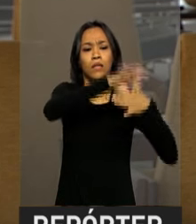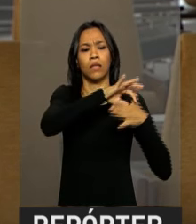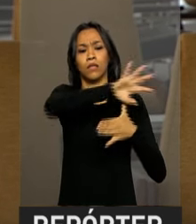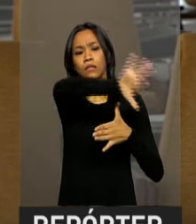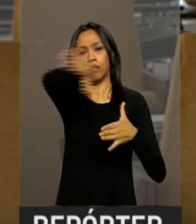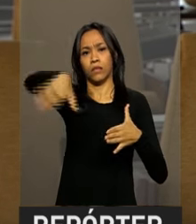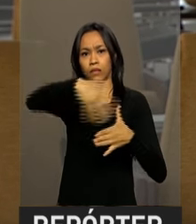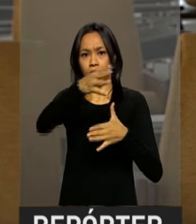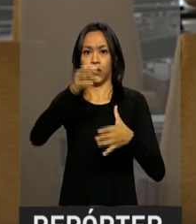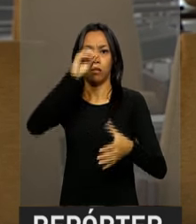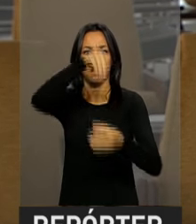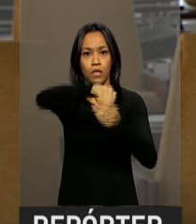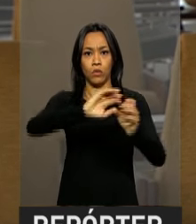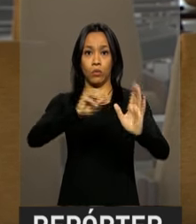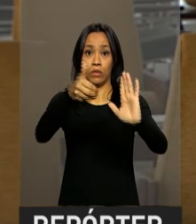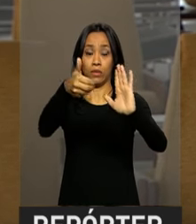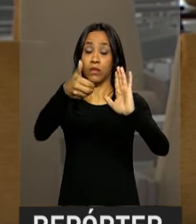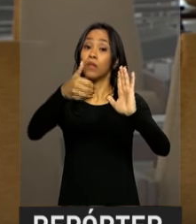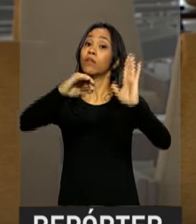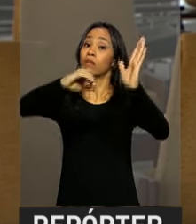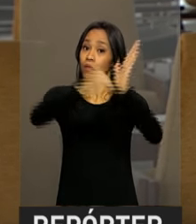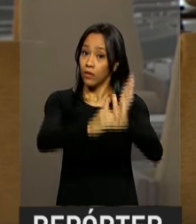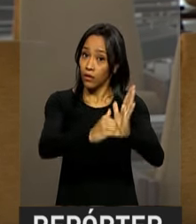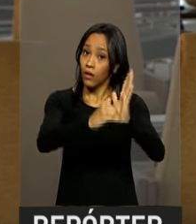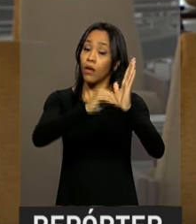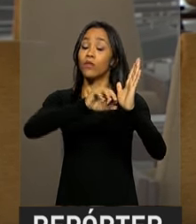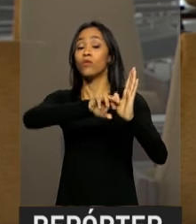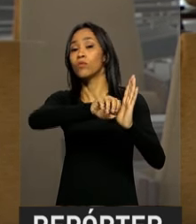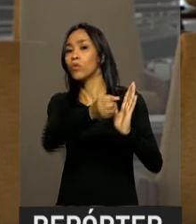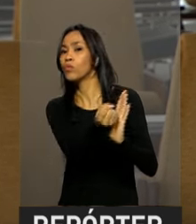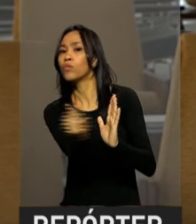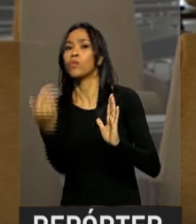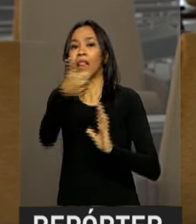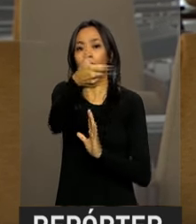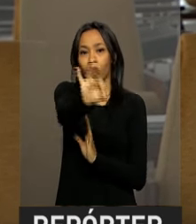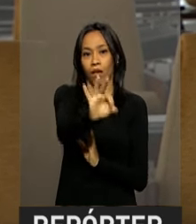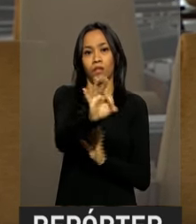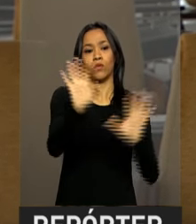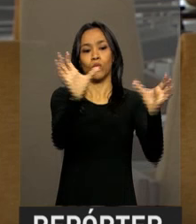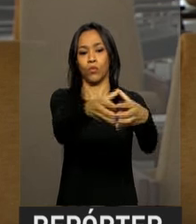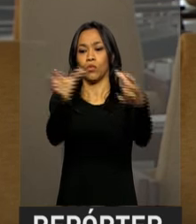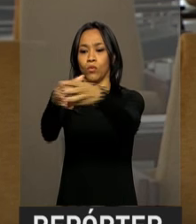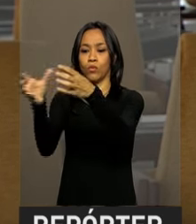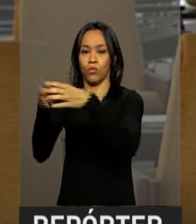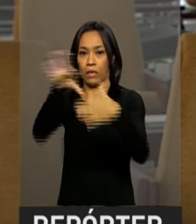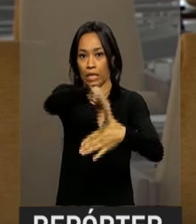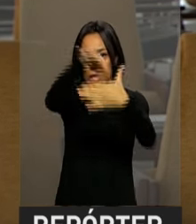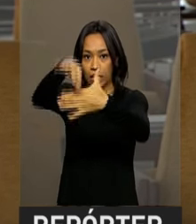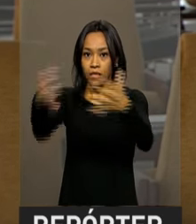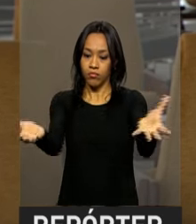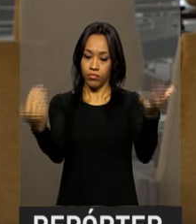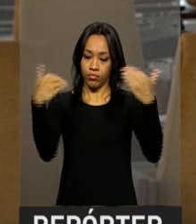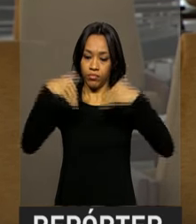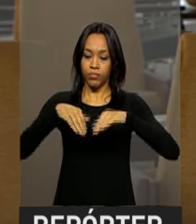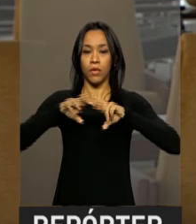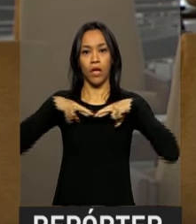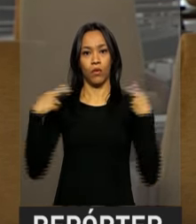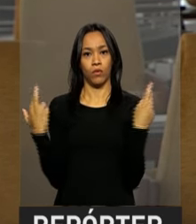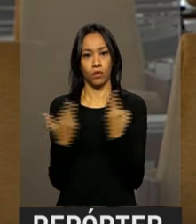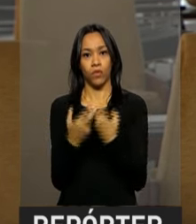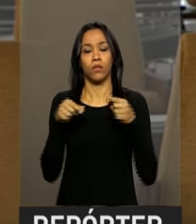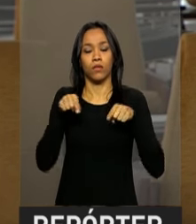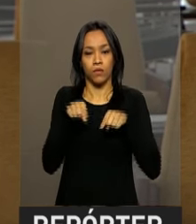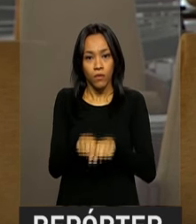Jaburu são líderes de 10 partidos do Senado e também o ministro da secretaria de governo gedel Vieira Lima que